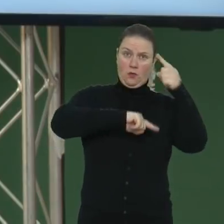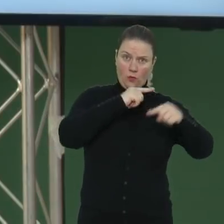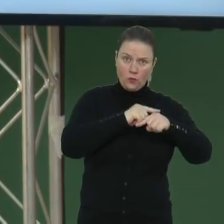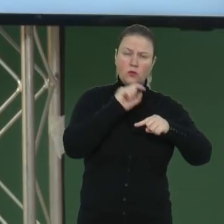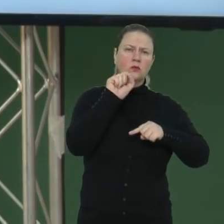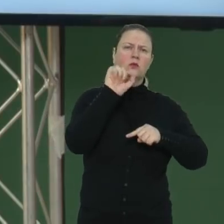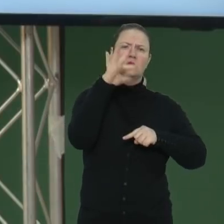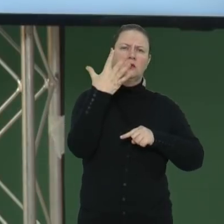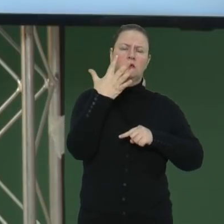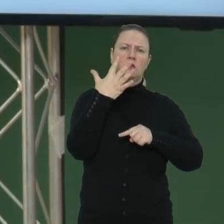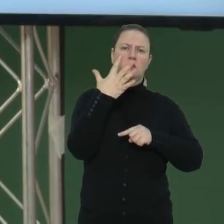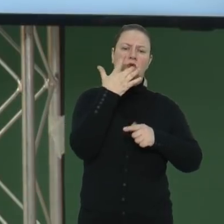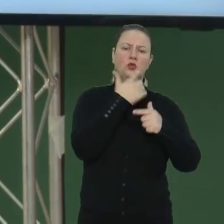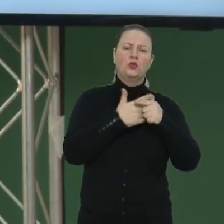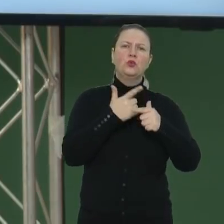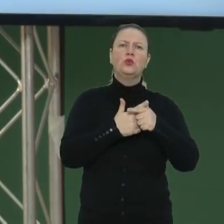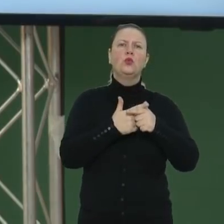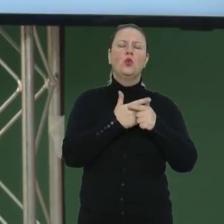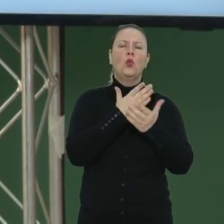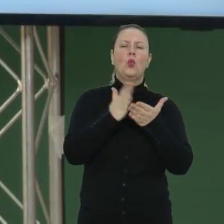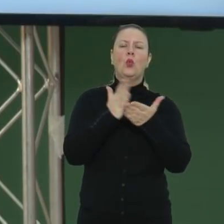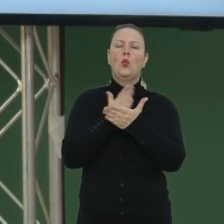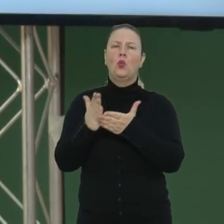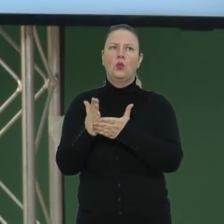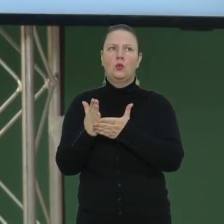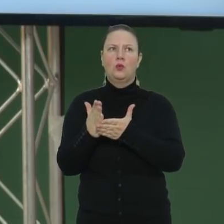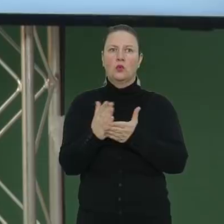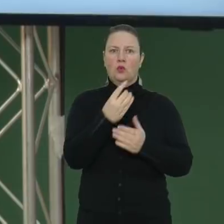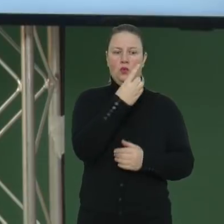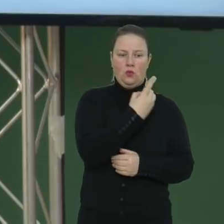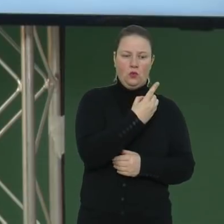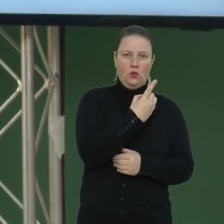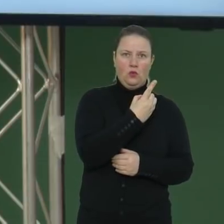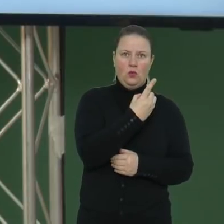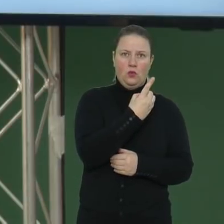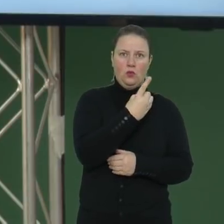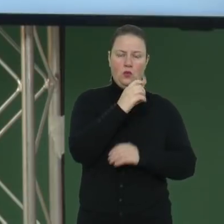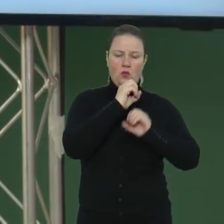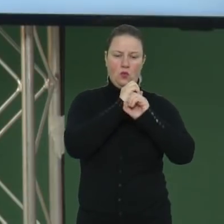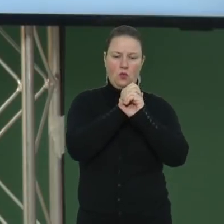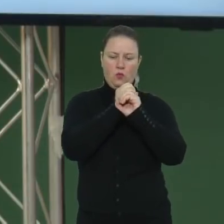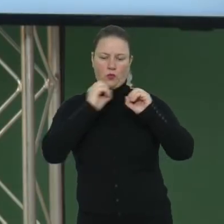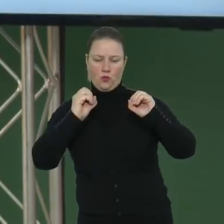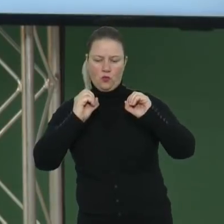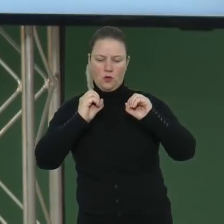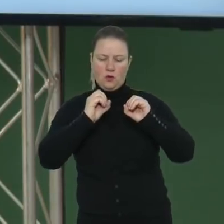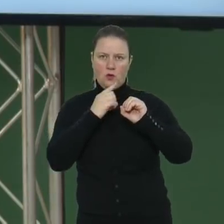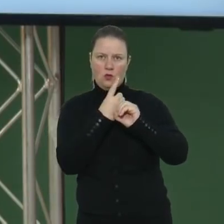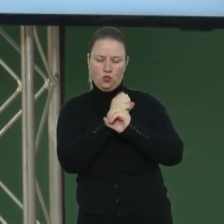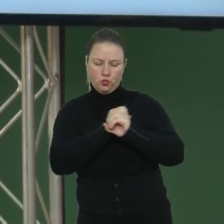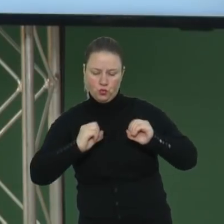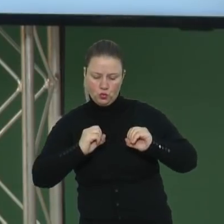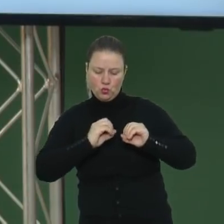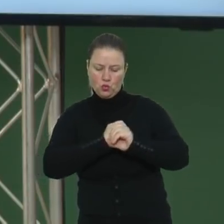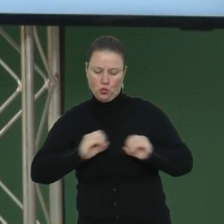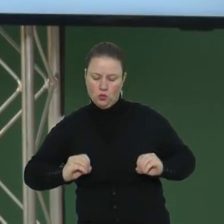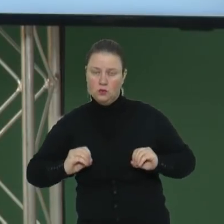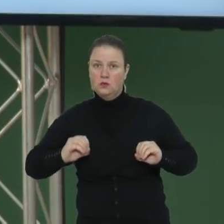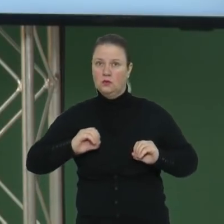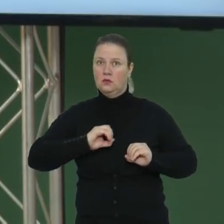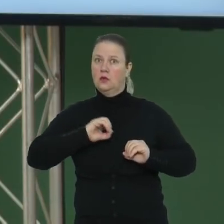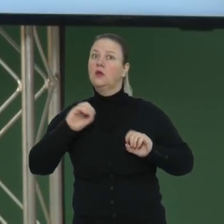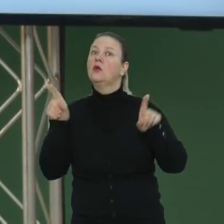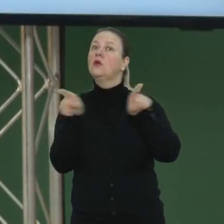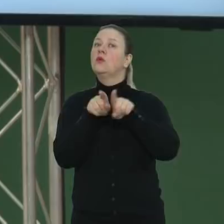aconteceu? Ela se dividiu em outras o quê? Cada uma delas se dividiu em mais duas. Então, eu passei aqui a ter 4,